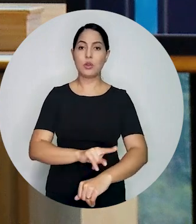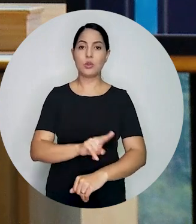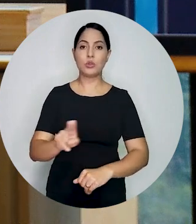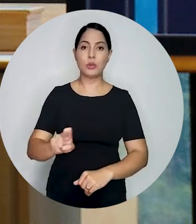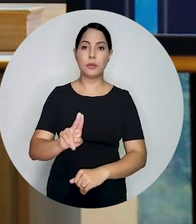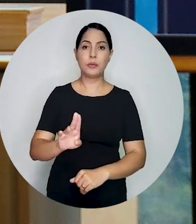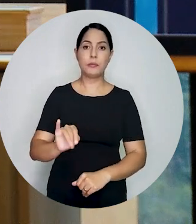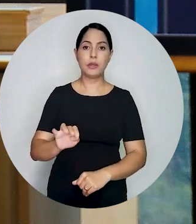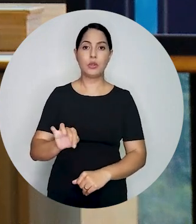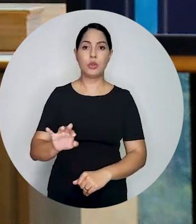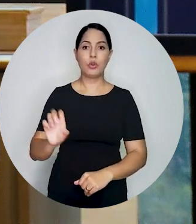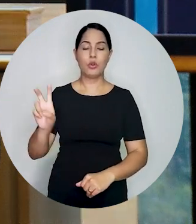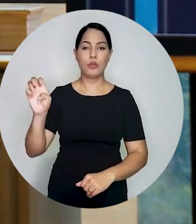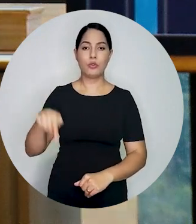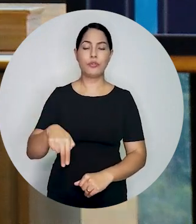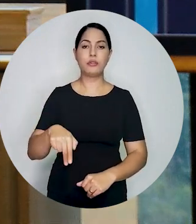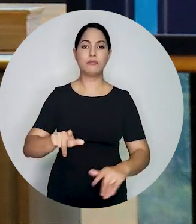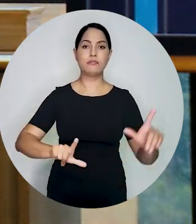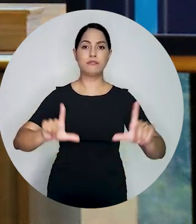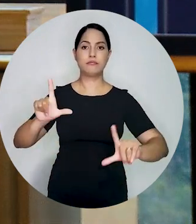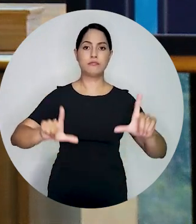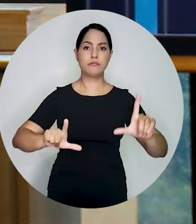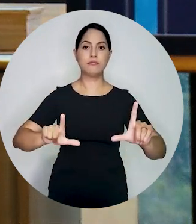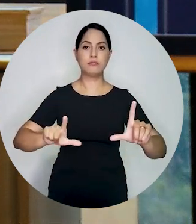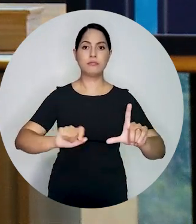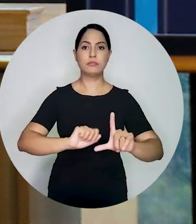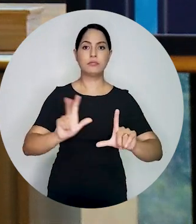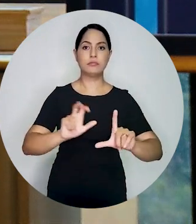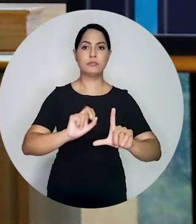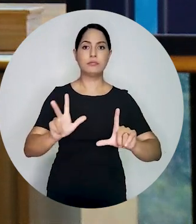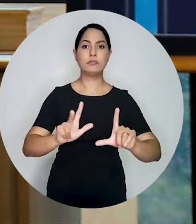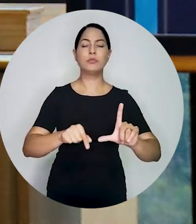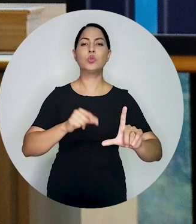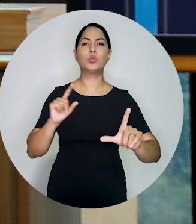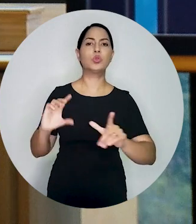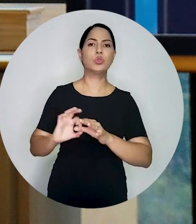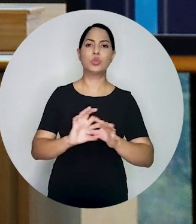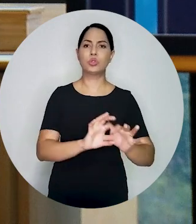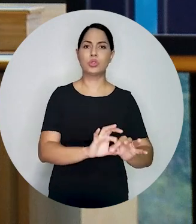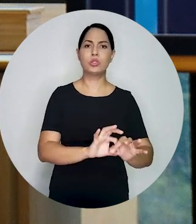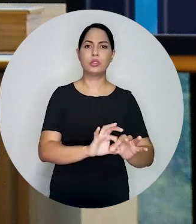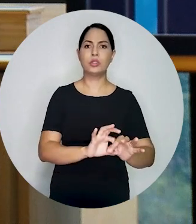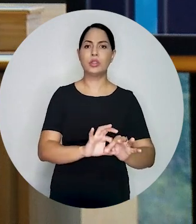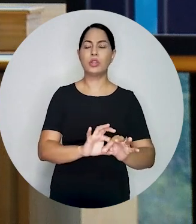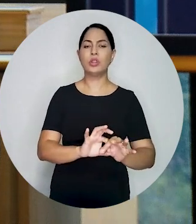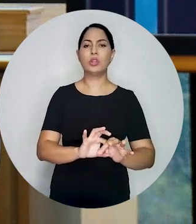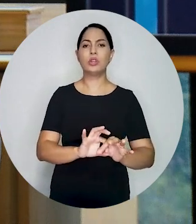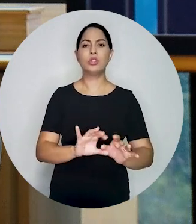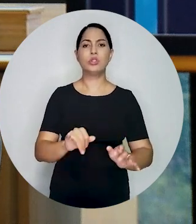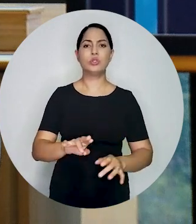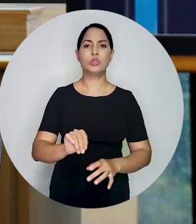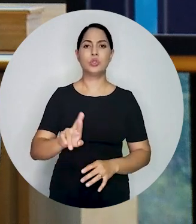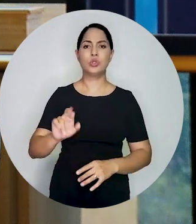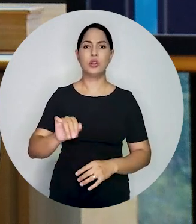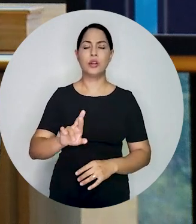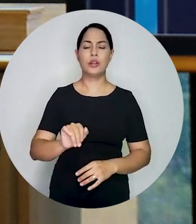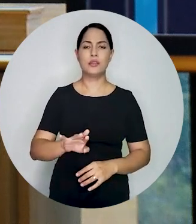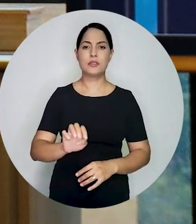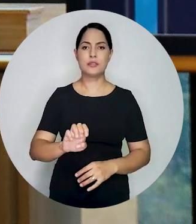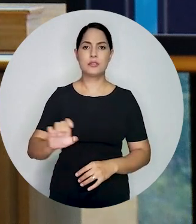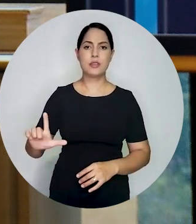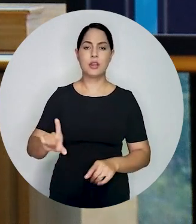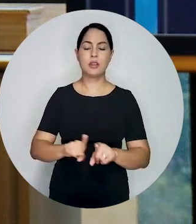OAB-DF, Beethoven Andrade, participou de uma matéria especial na TV Brasil sobre a legislação que torna injúria racial